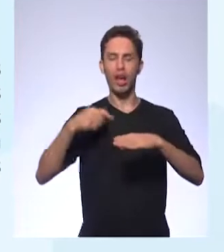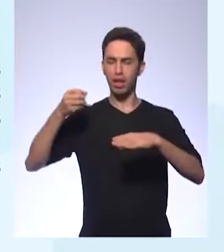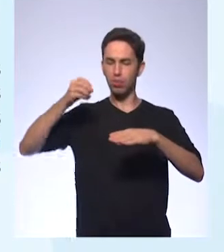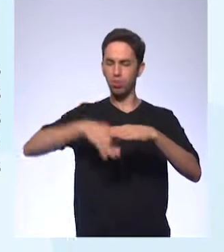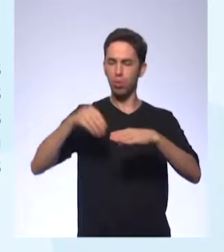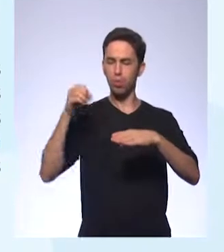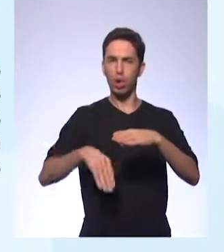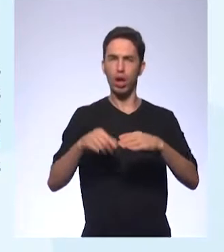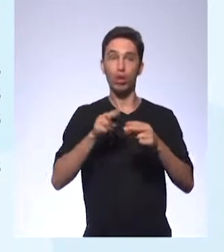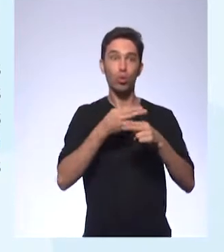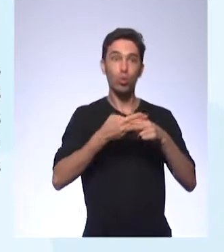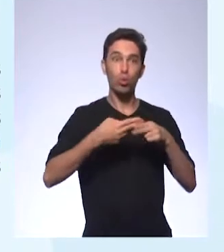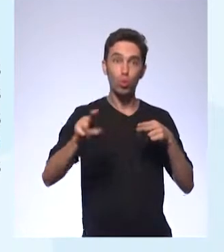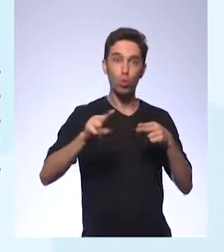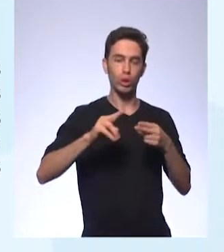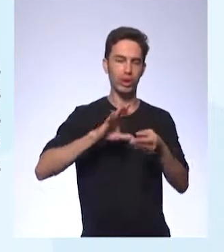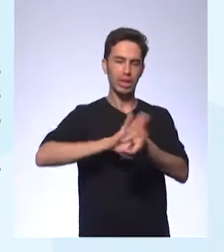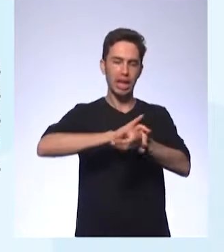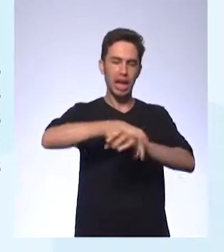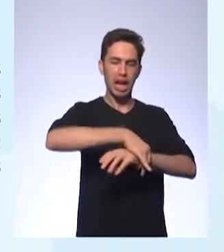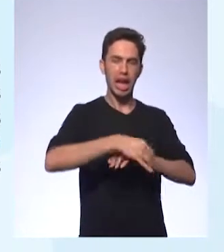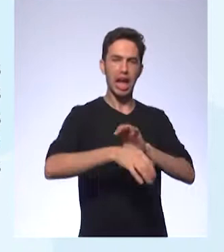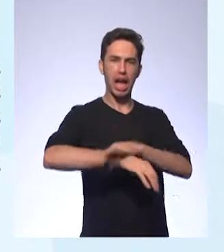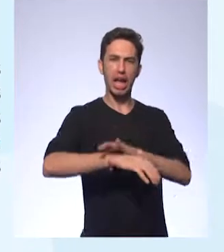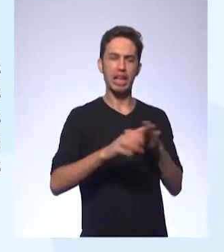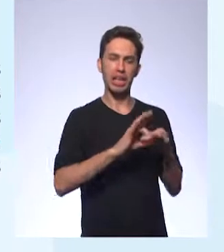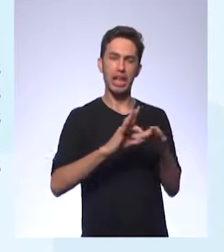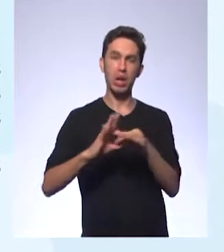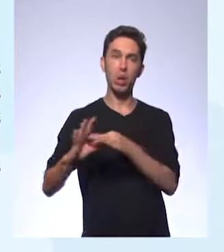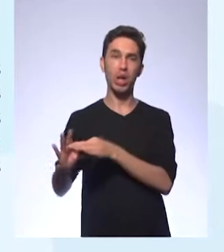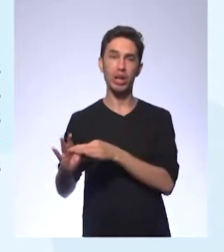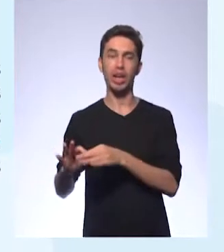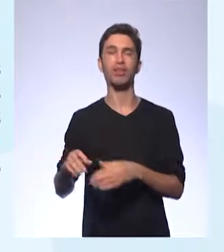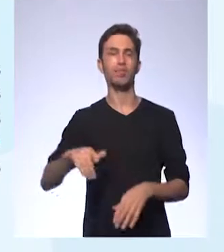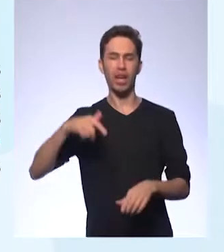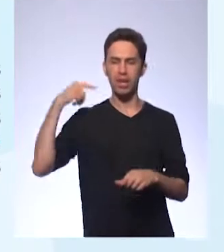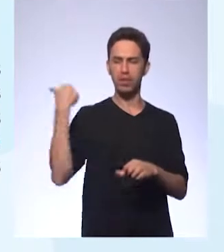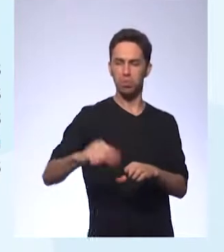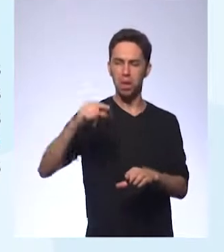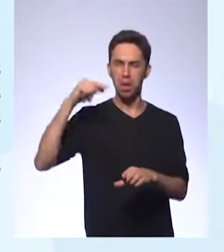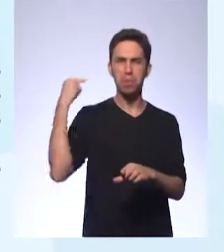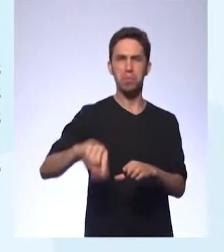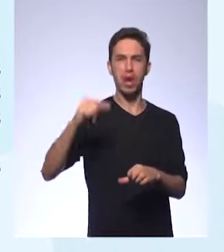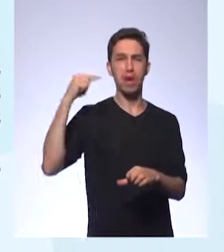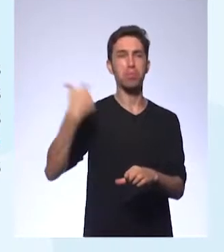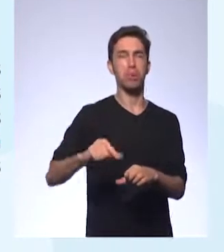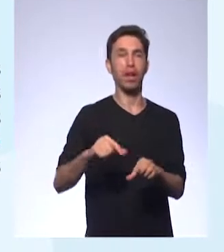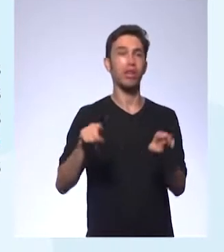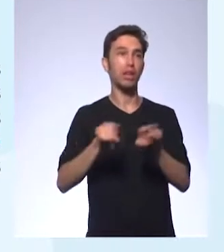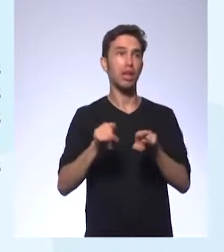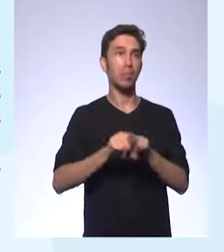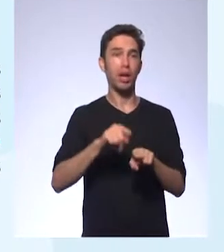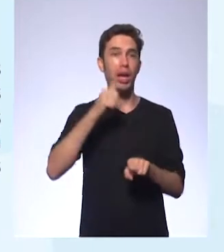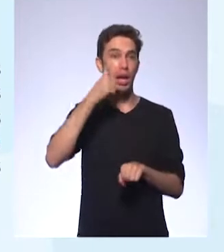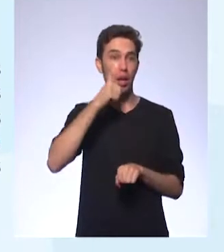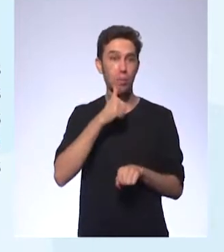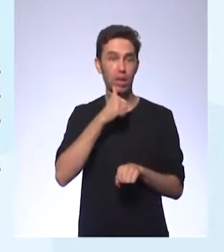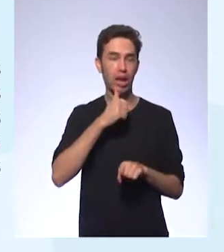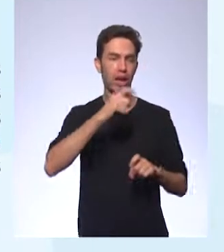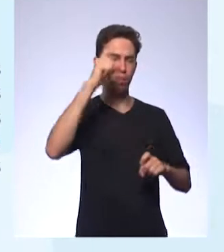e acorrentados. Sofriam agressões físicas e, no caso das mulheres, abusos